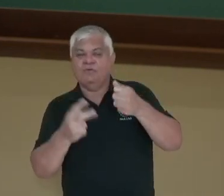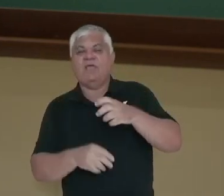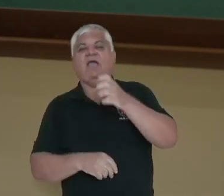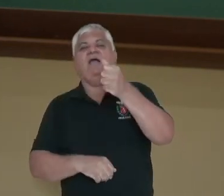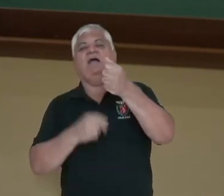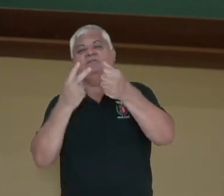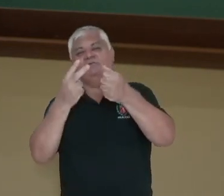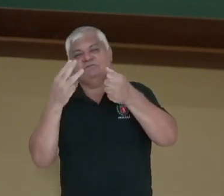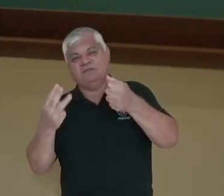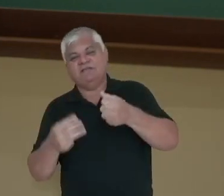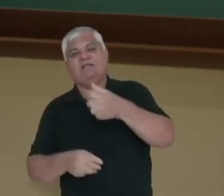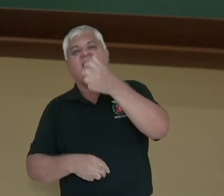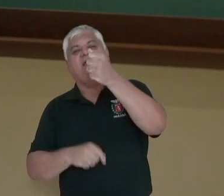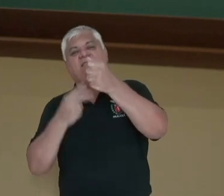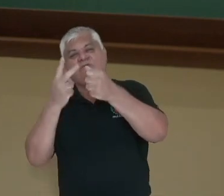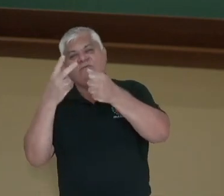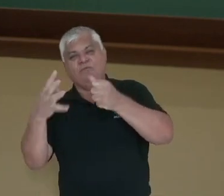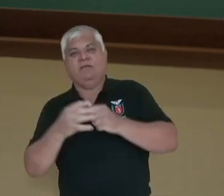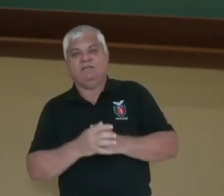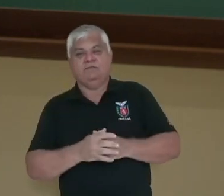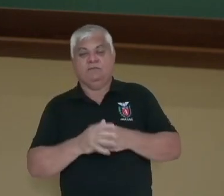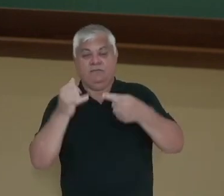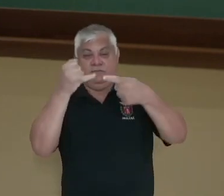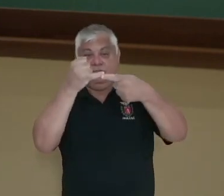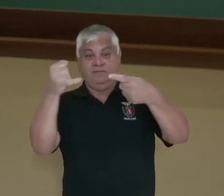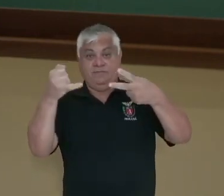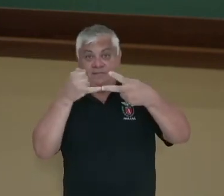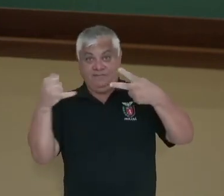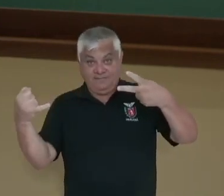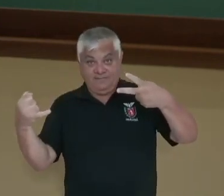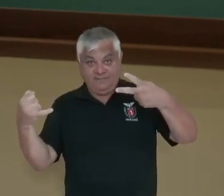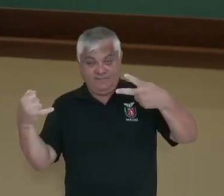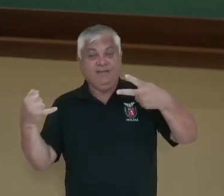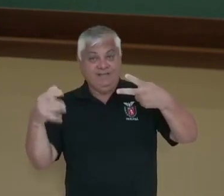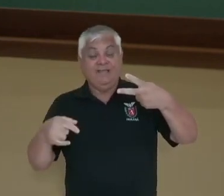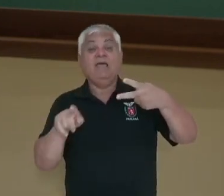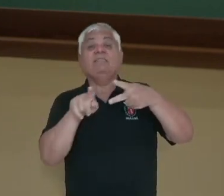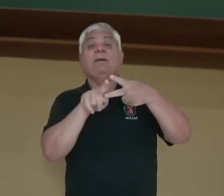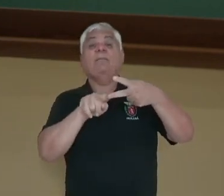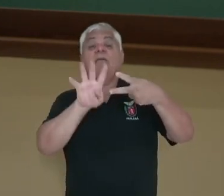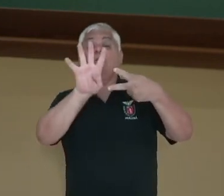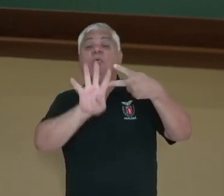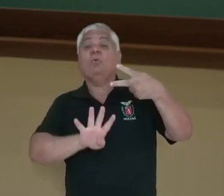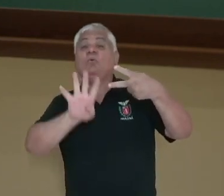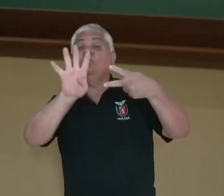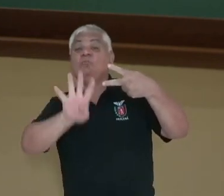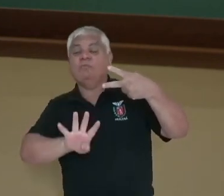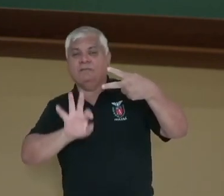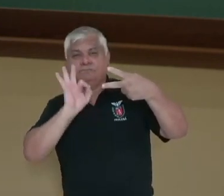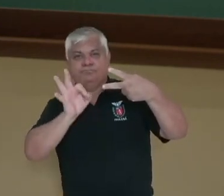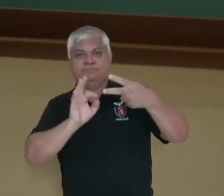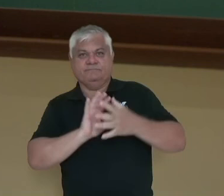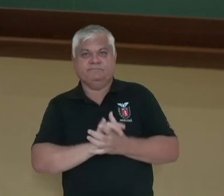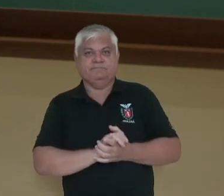A22, A23, A24, que significa a posição da linha e da coluna que ele está